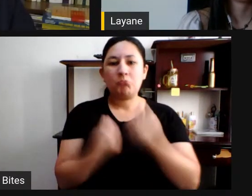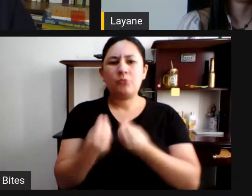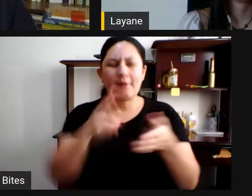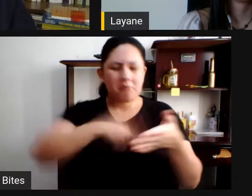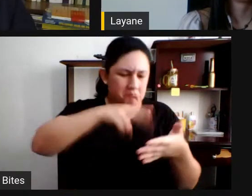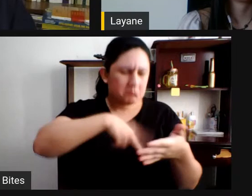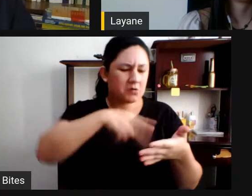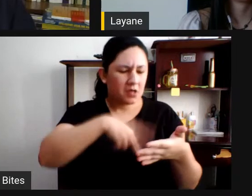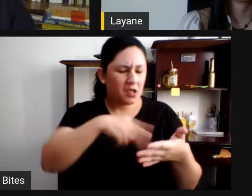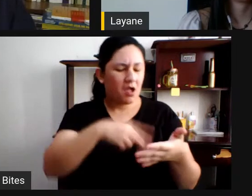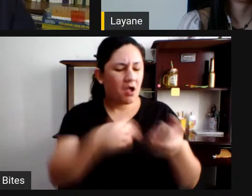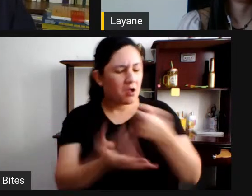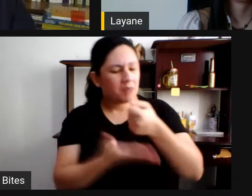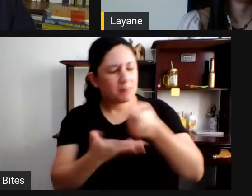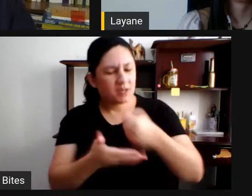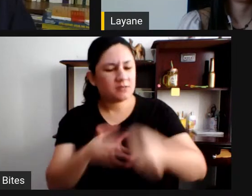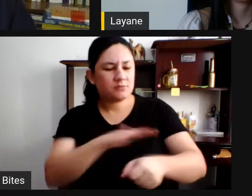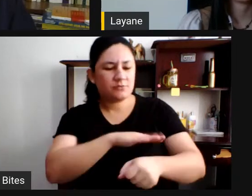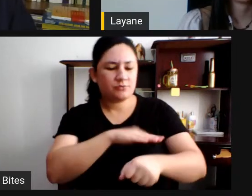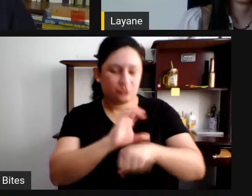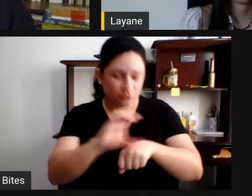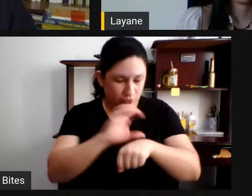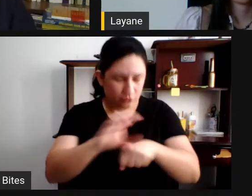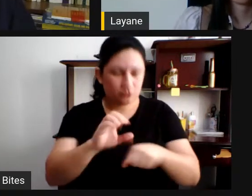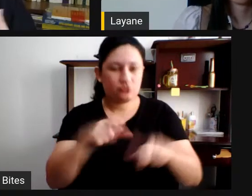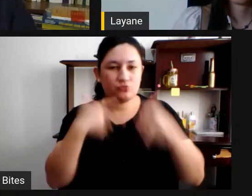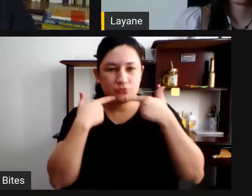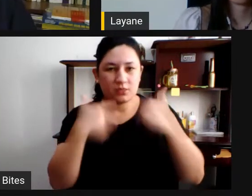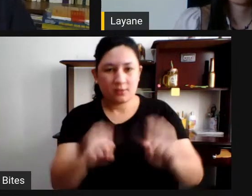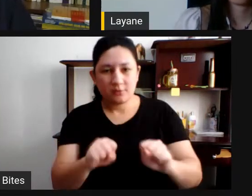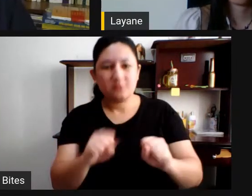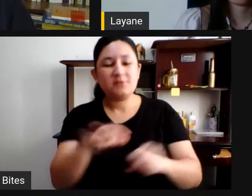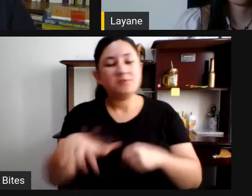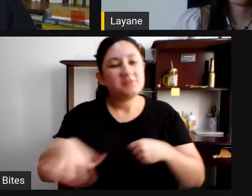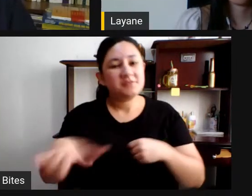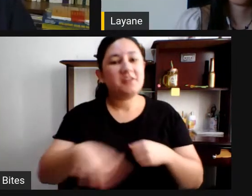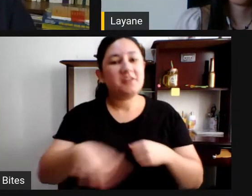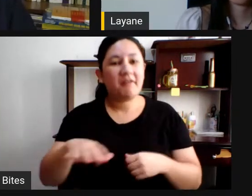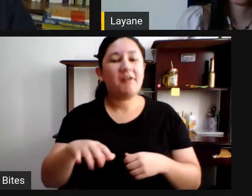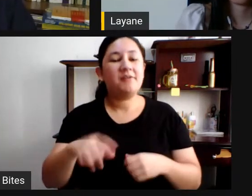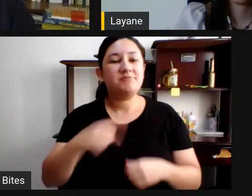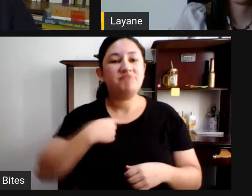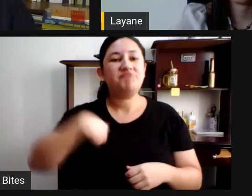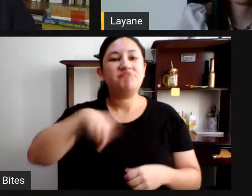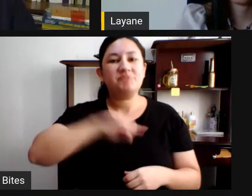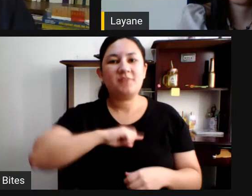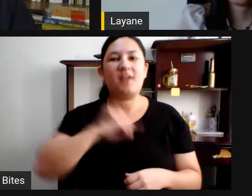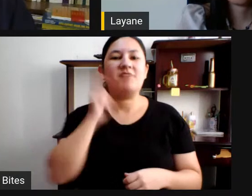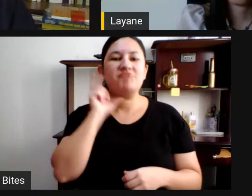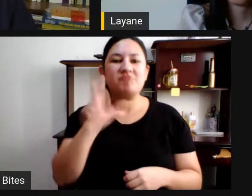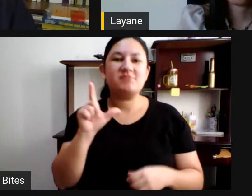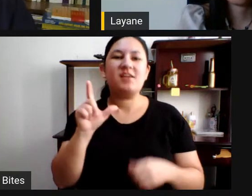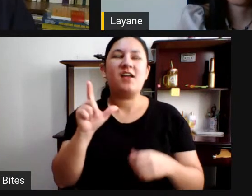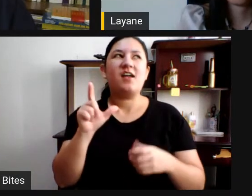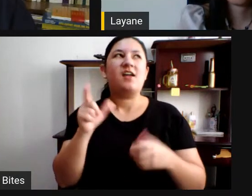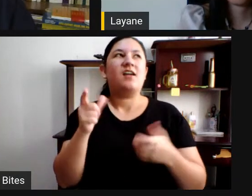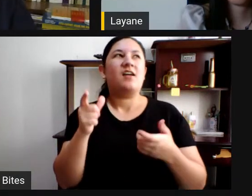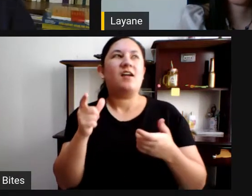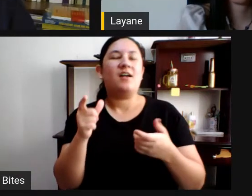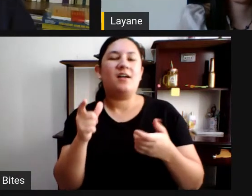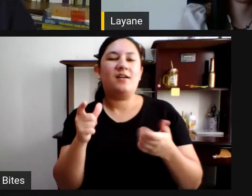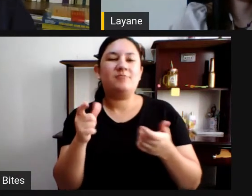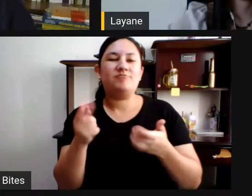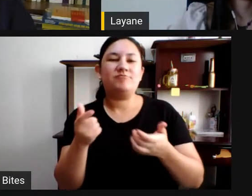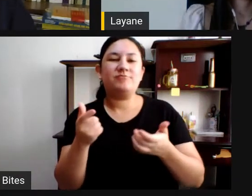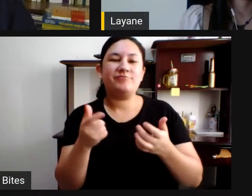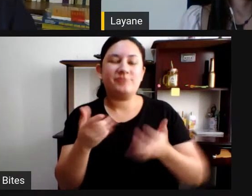geral ela foi sendo tomada por essa corrente chamada estruturalismo e ela foi sendo desenvolvida